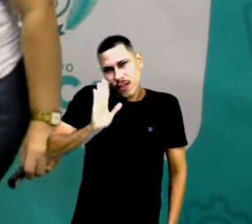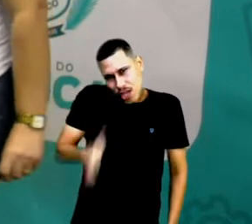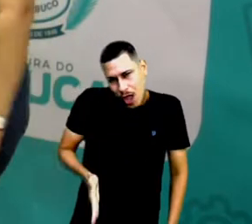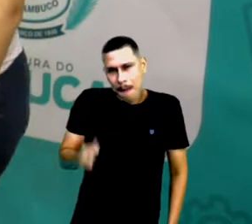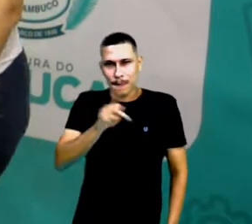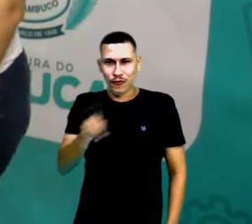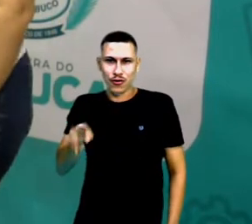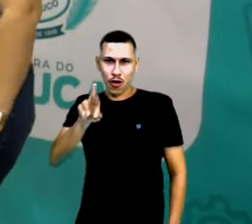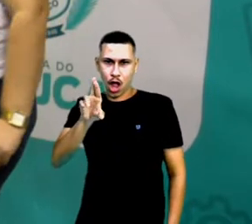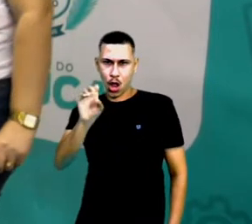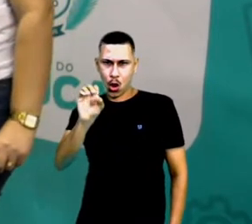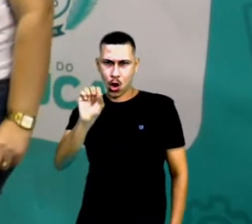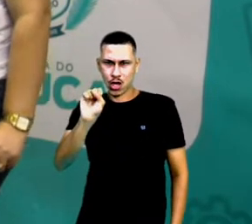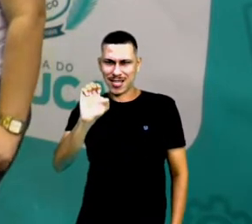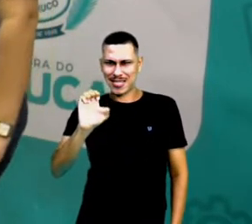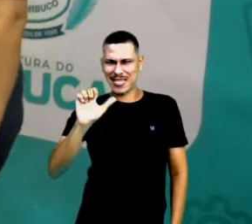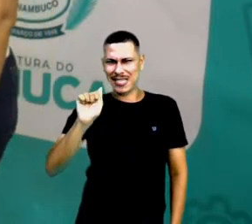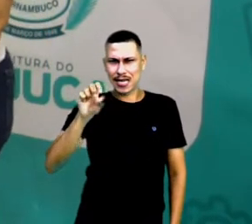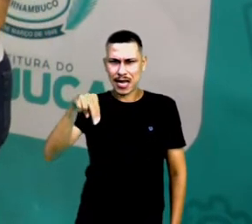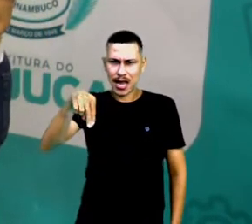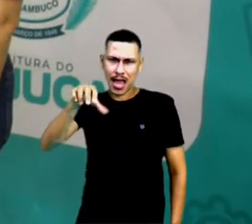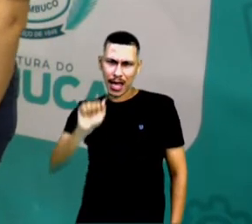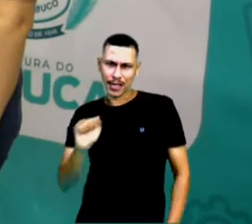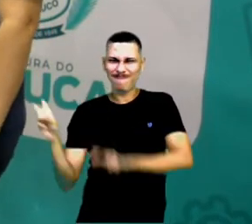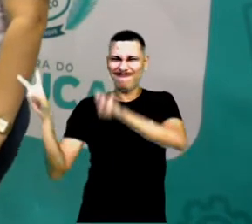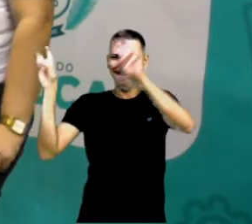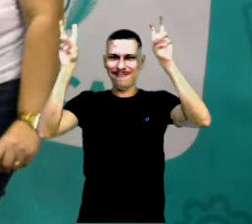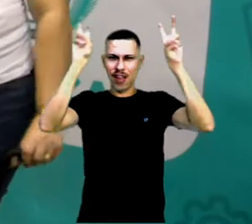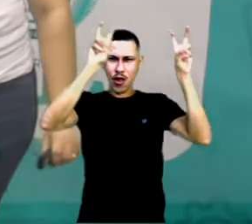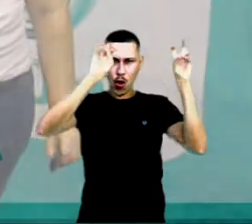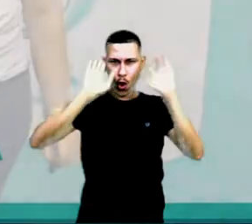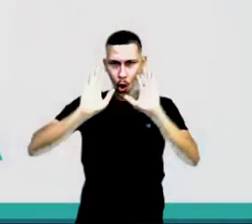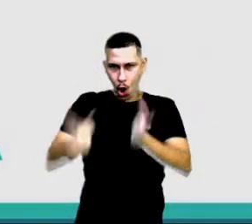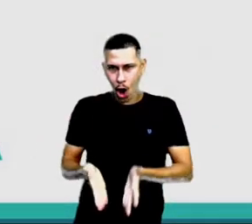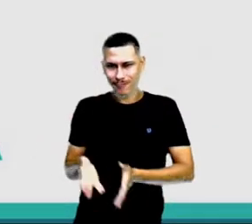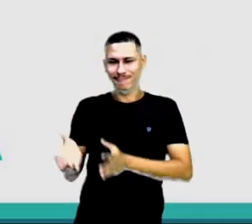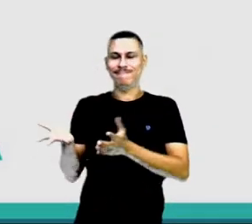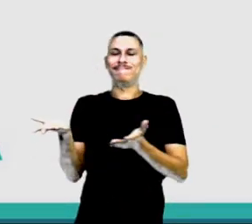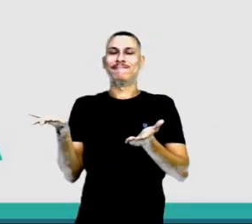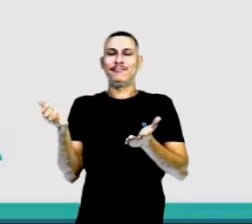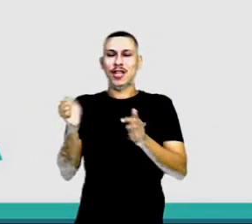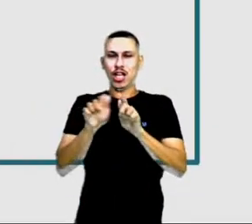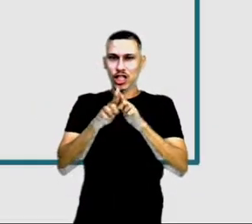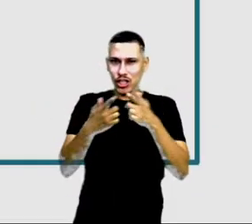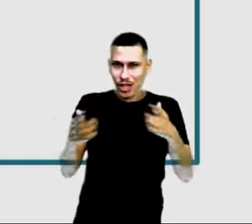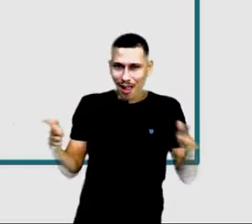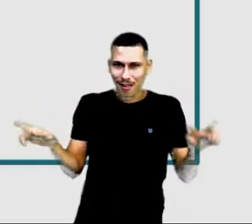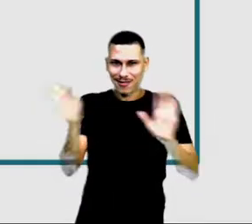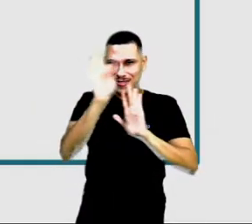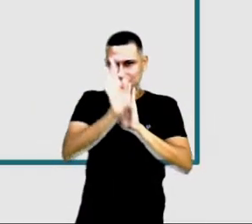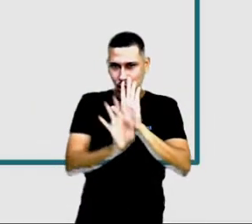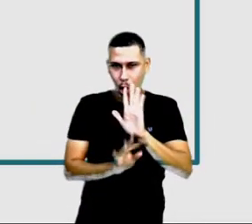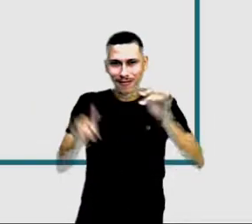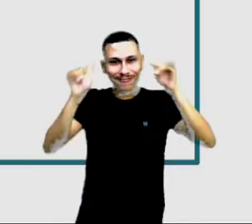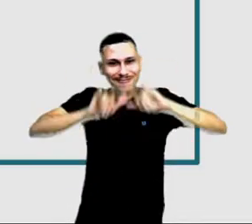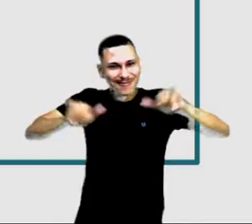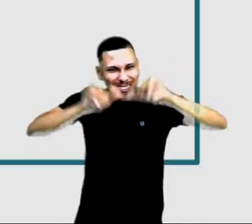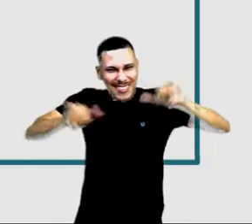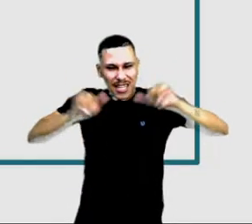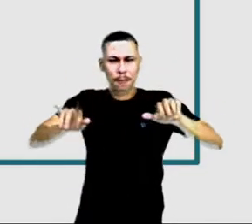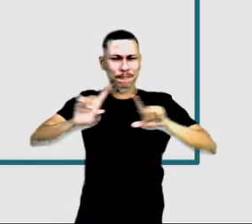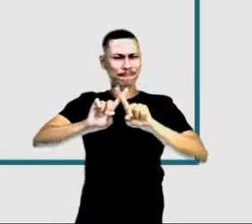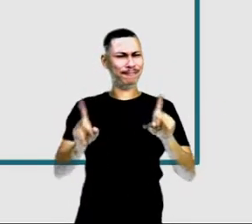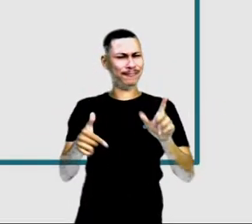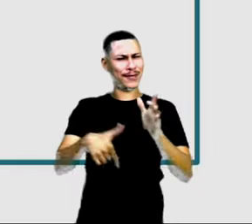Portela. A temática da aula de hoje, gênero textual, campanha publicitária. Mas antes disso,